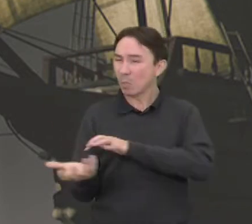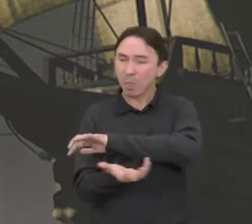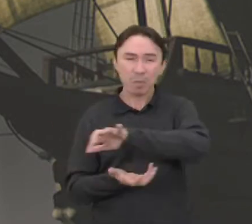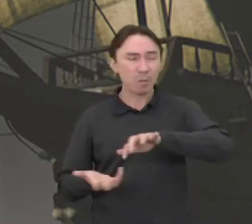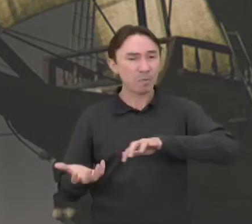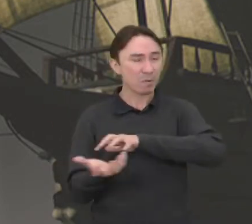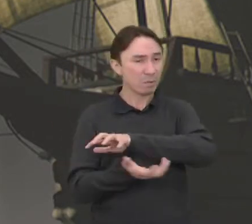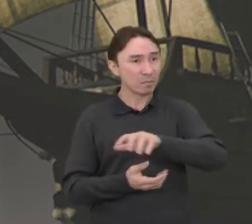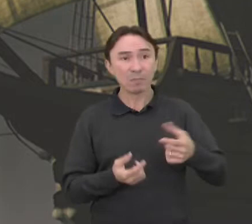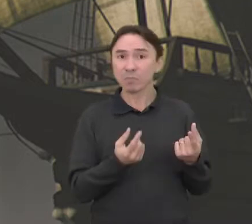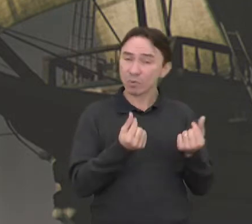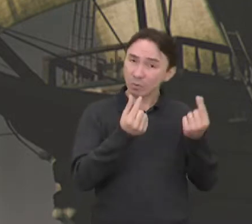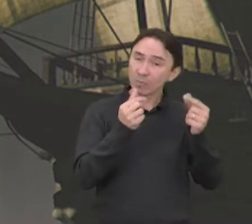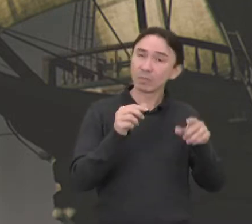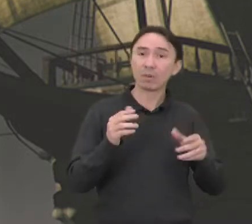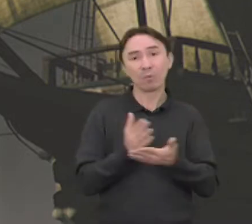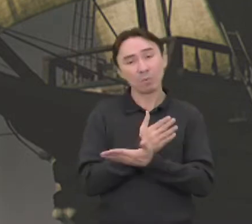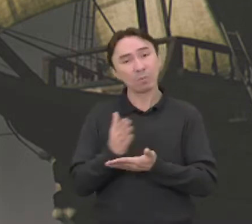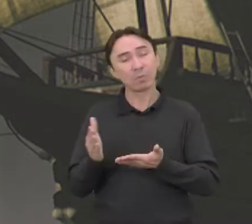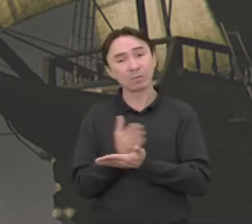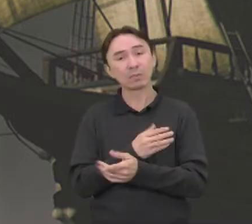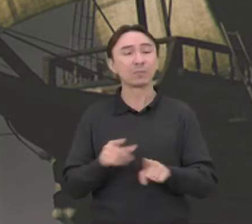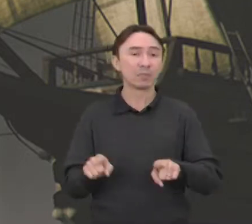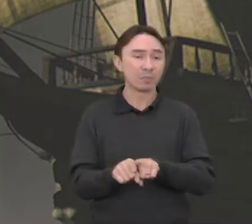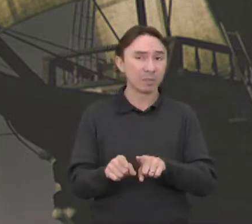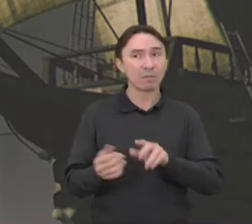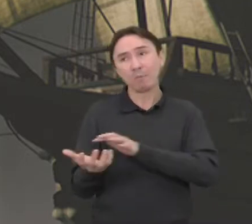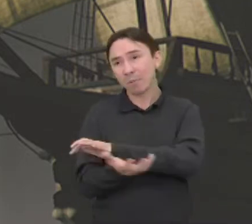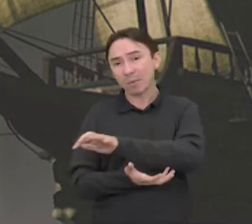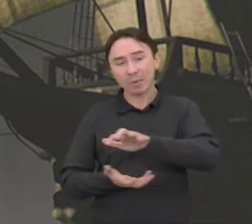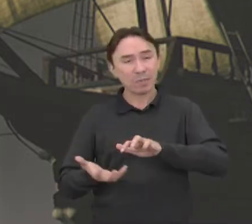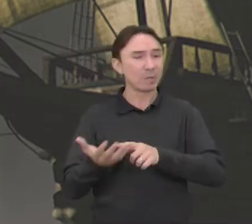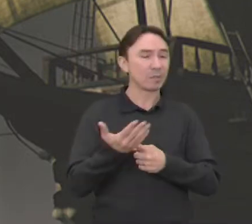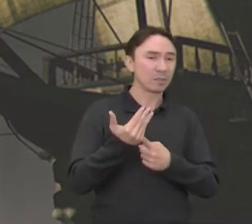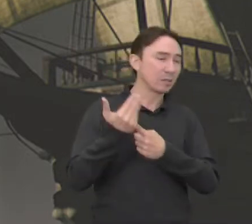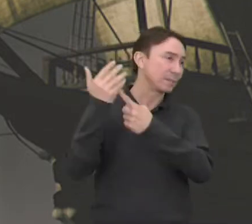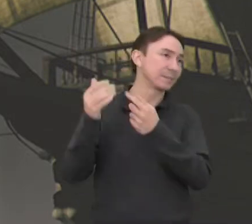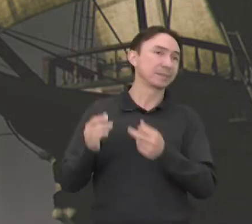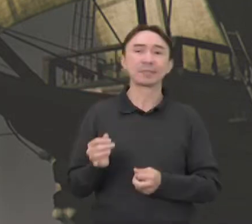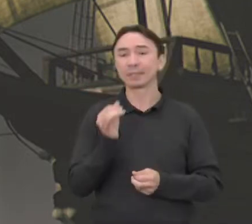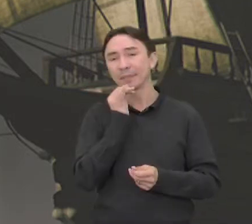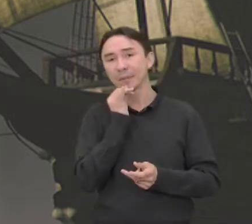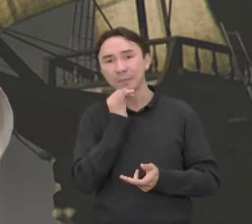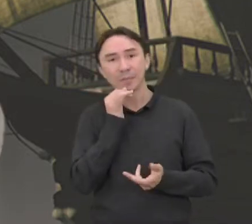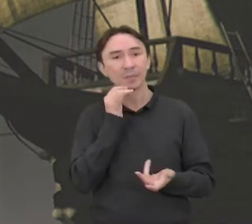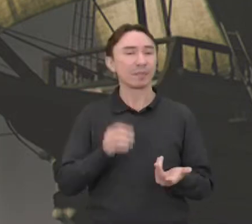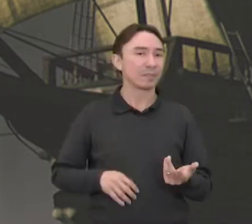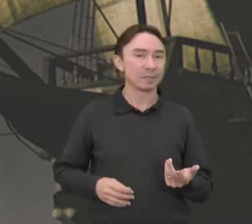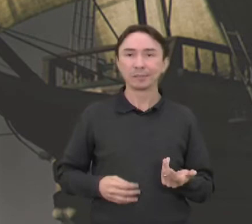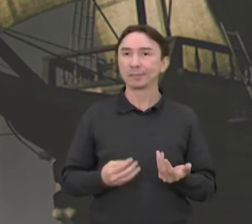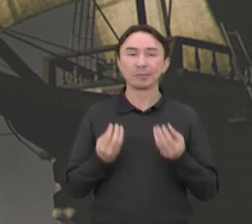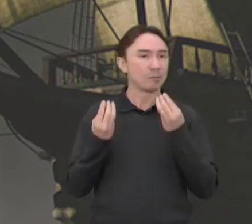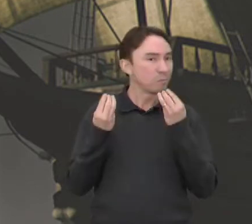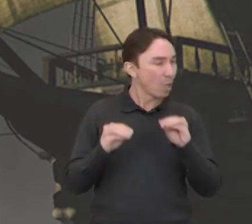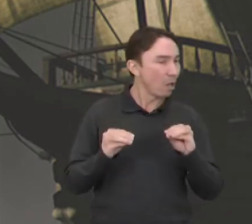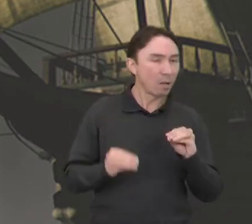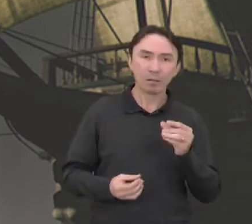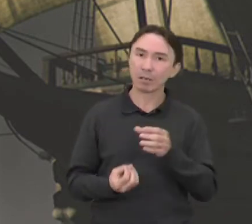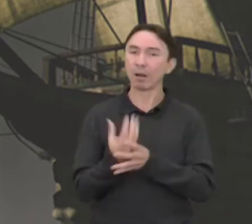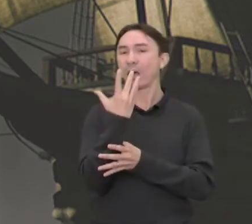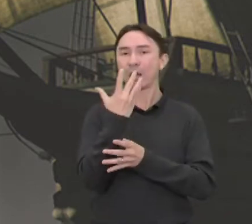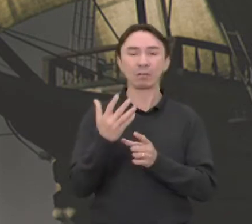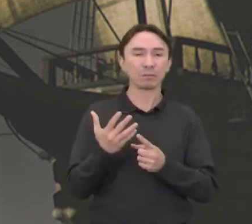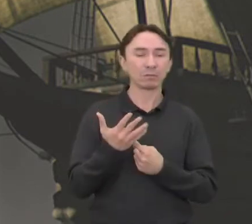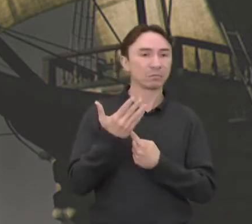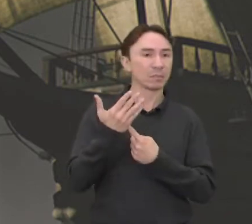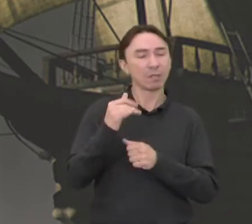contracultura, e mesmo revoluções tecnológicas, né? Por exemplo, o advento da internet, os celulares, tal, tudo isso acabou sendo uma